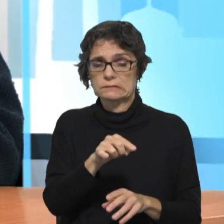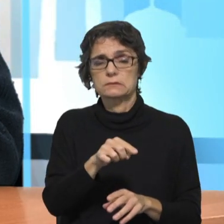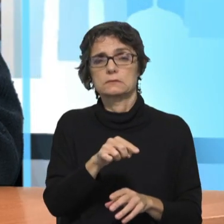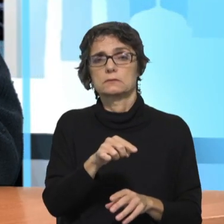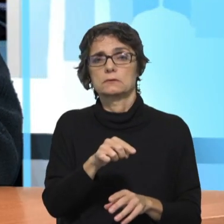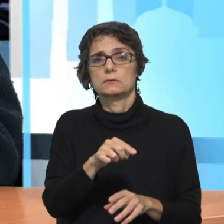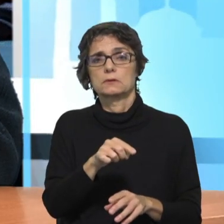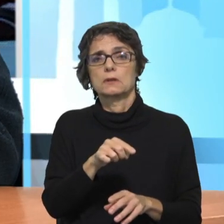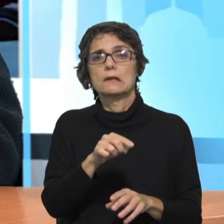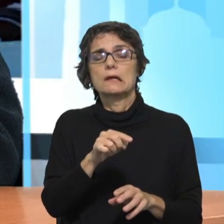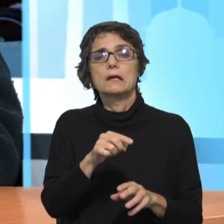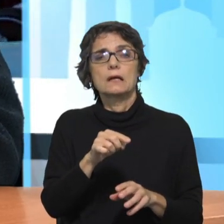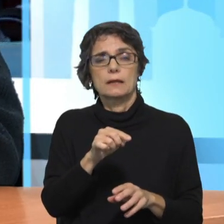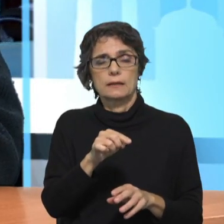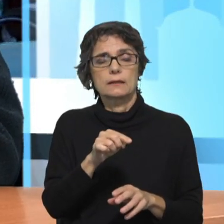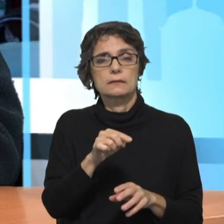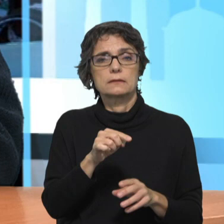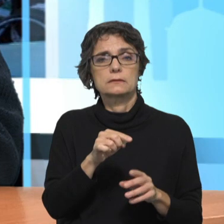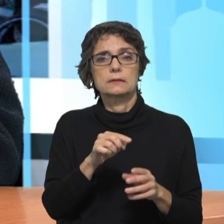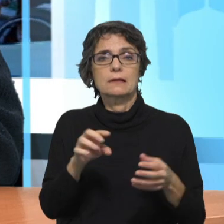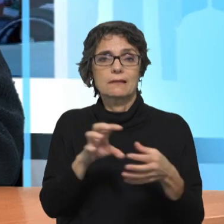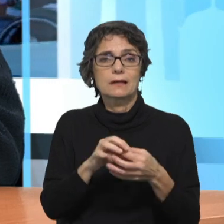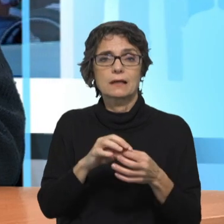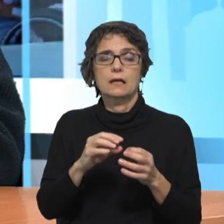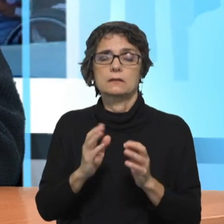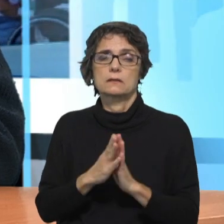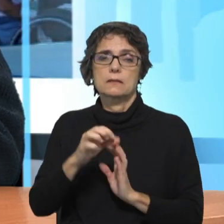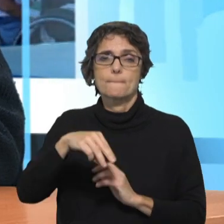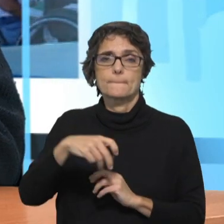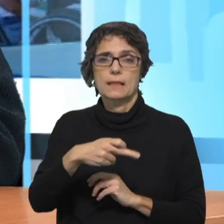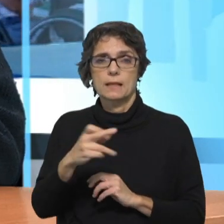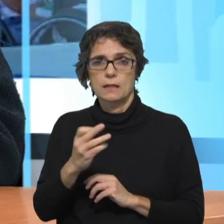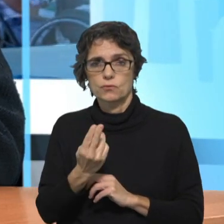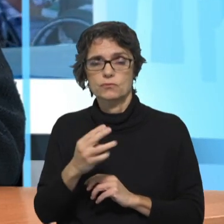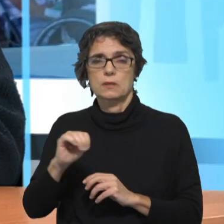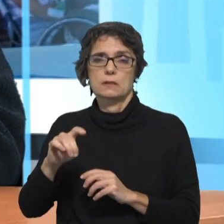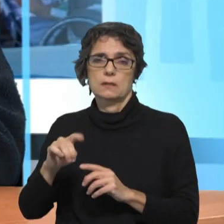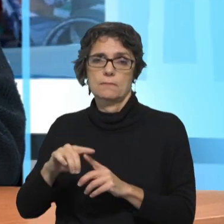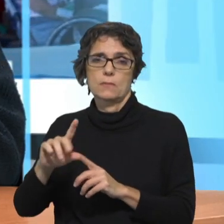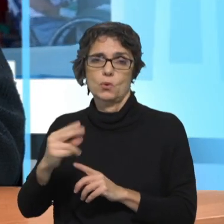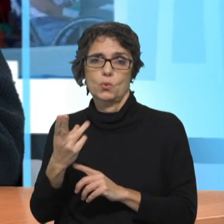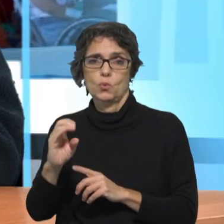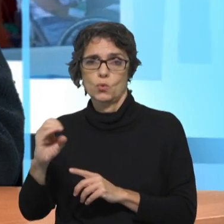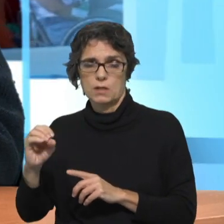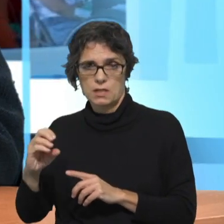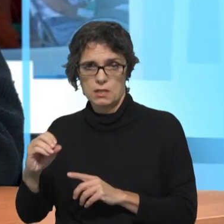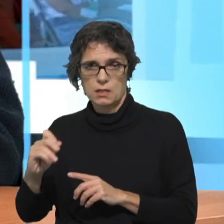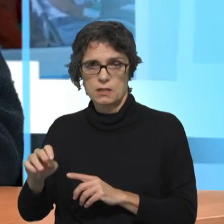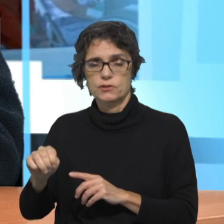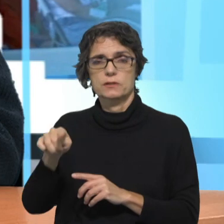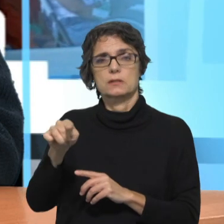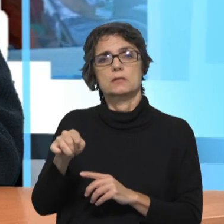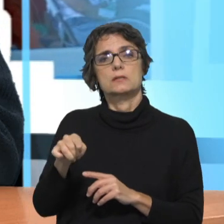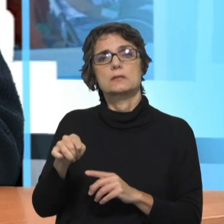fontes privilegiadas de São Mateus e de São Lucas. E, portanto, bebe de menos fontes do que São Lucas